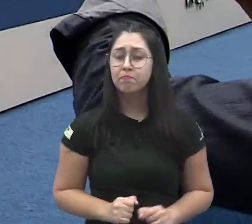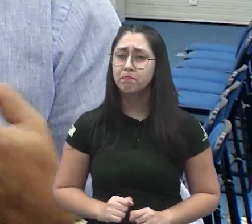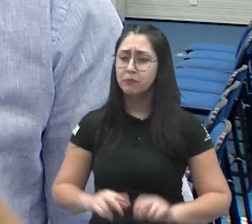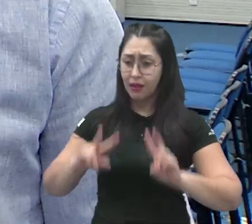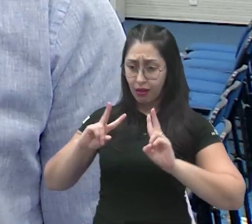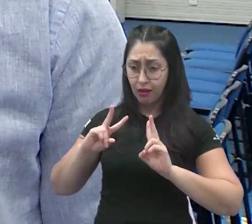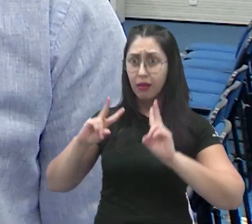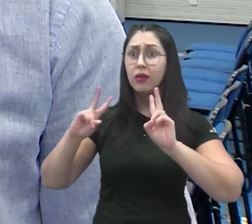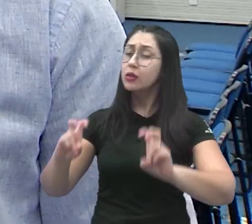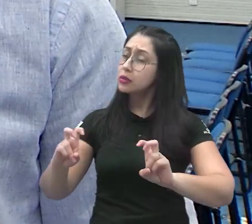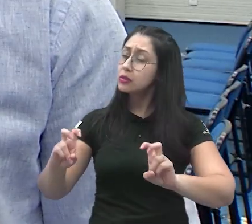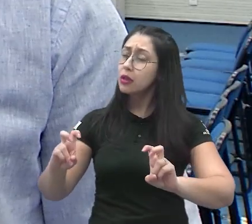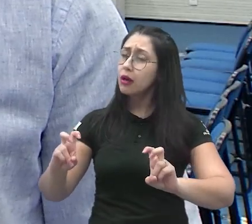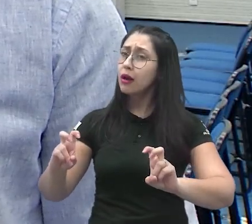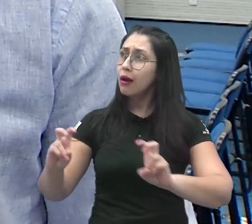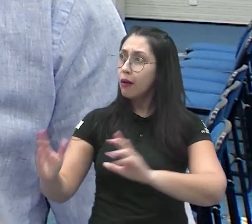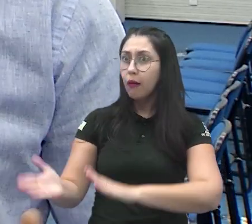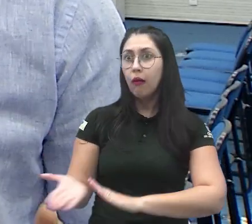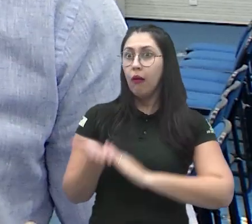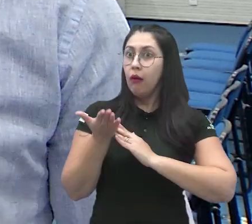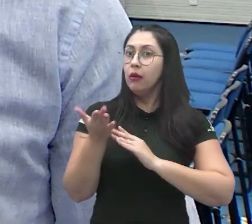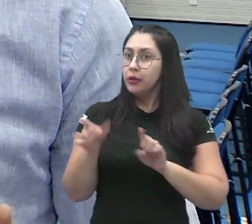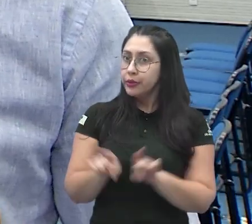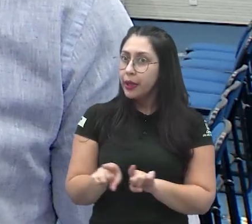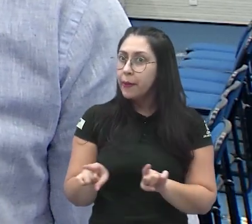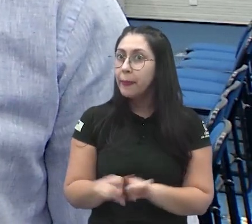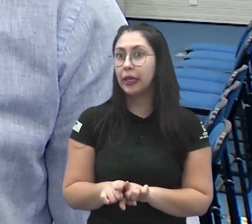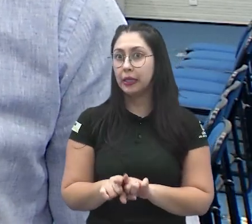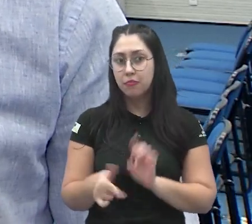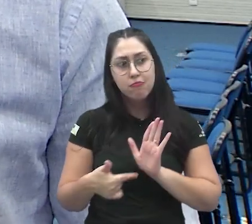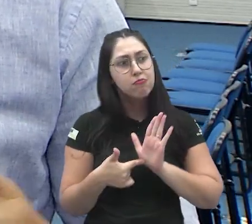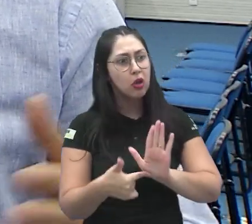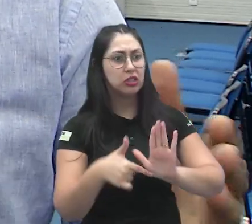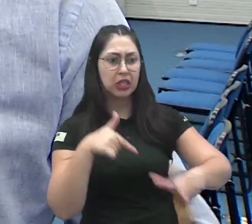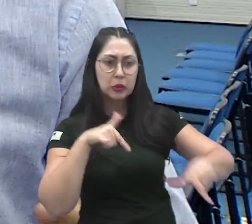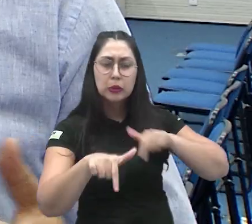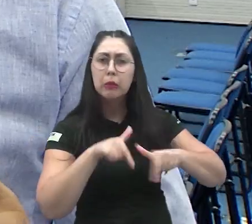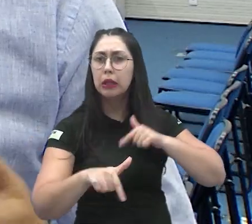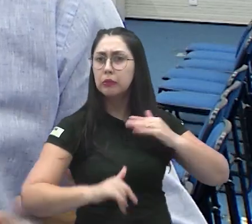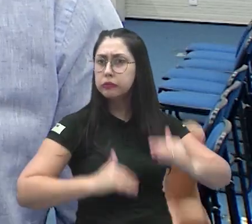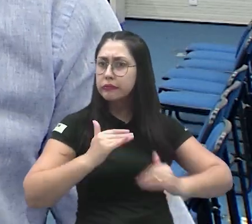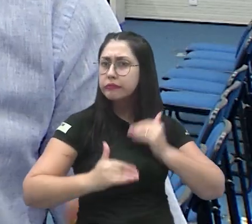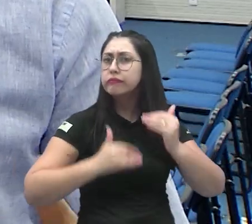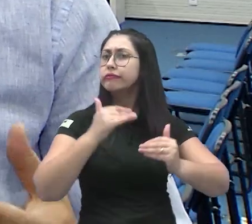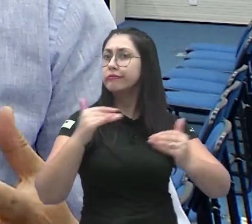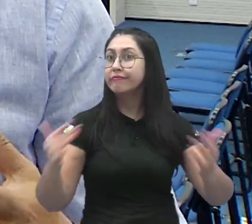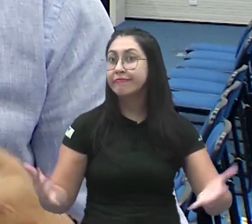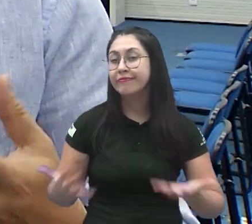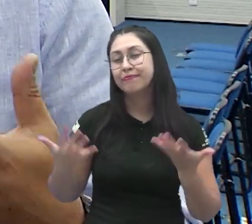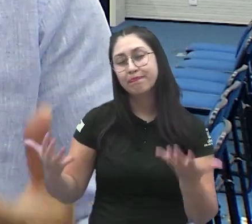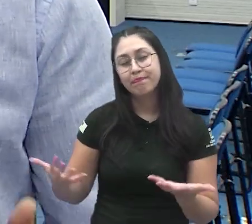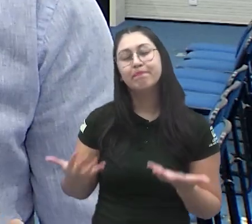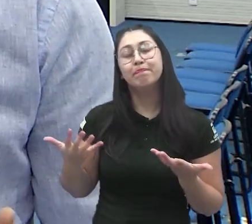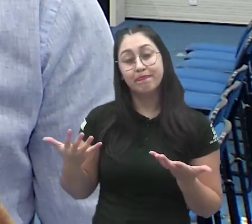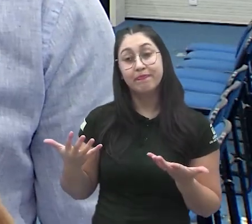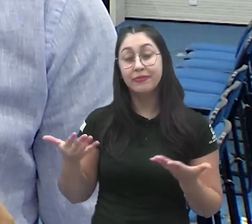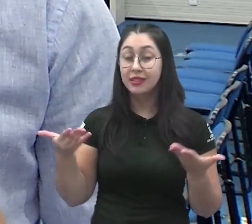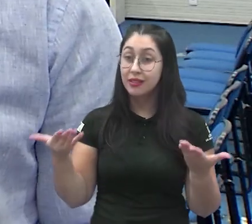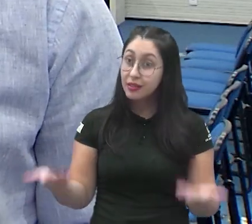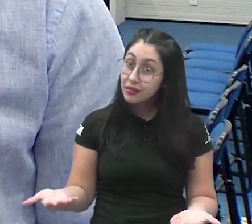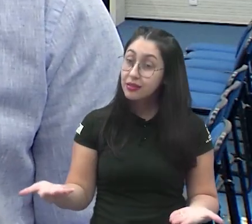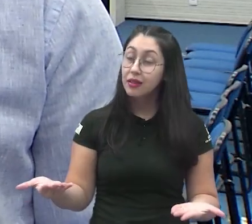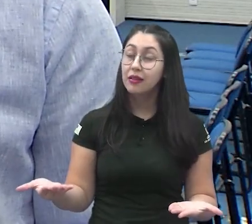pessoas. Ser reconhecido também faz a diferença para que o trabalho prospere, ele continue. É um ânimo novo, eu